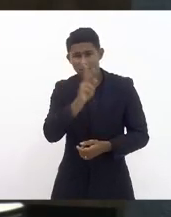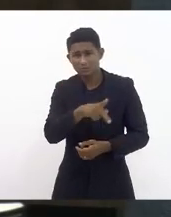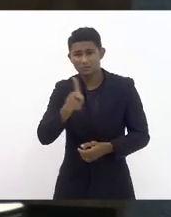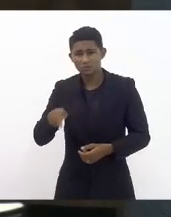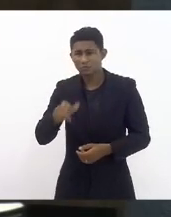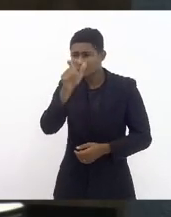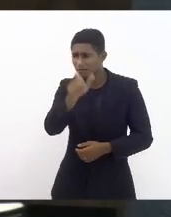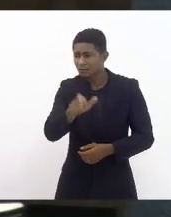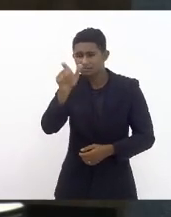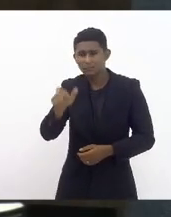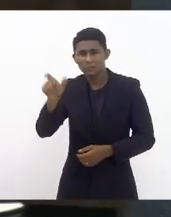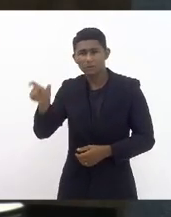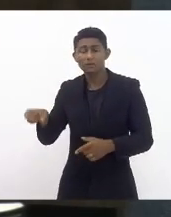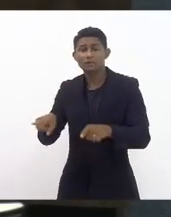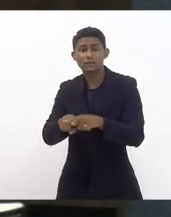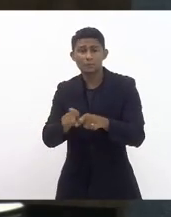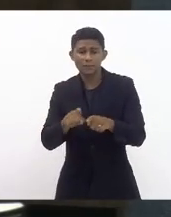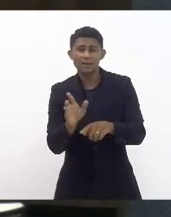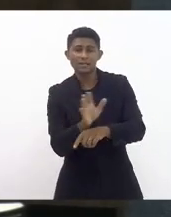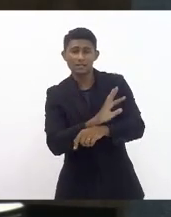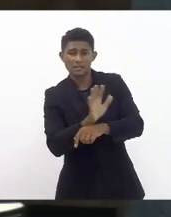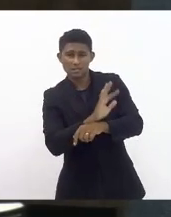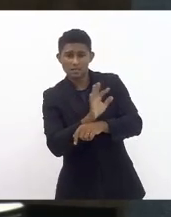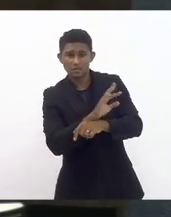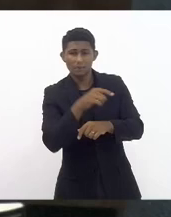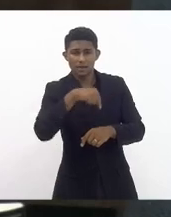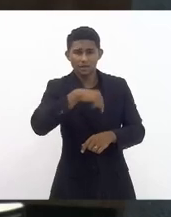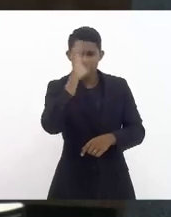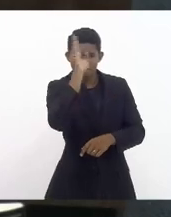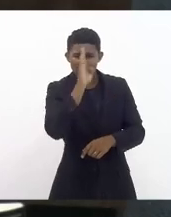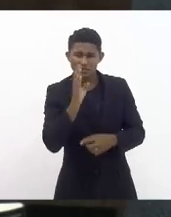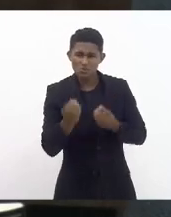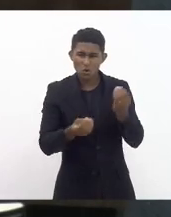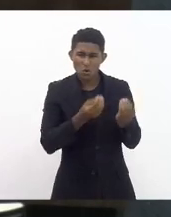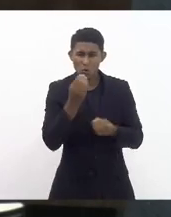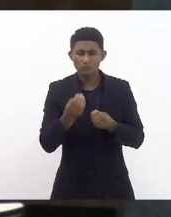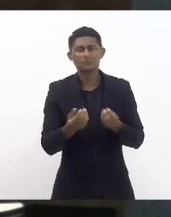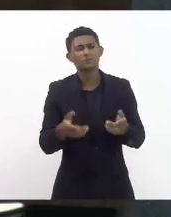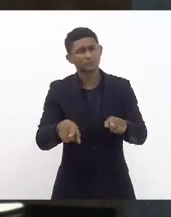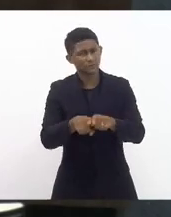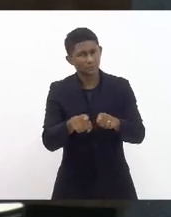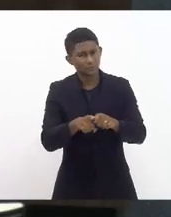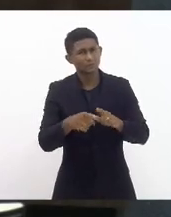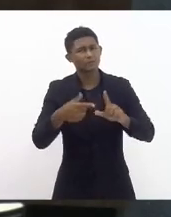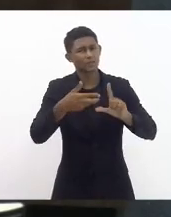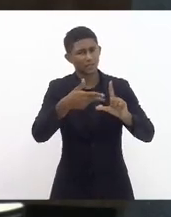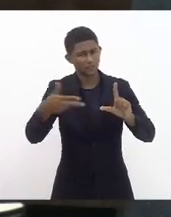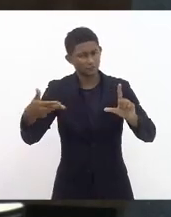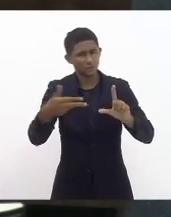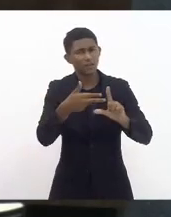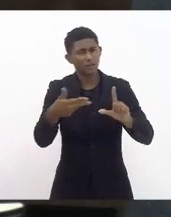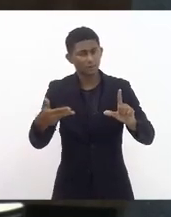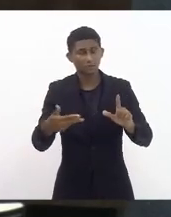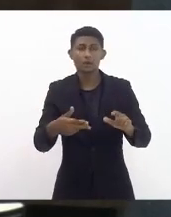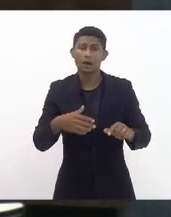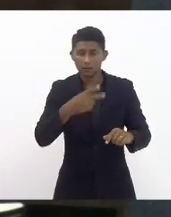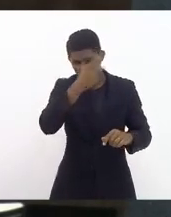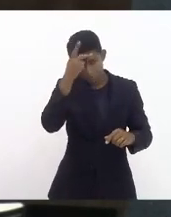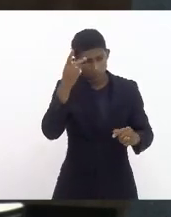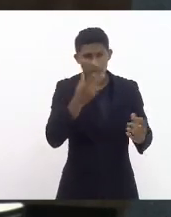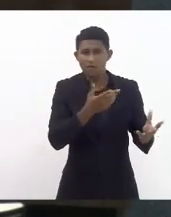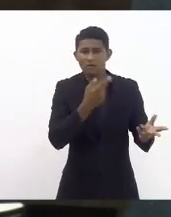e do nosso cinema brasileiro, meu repúdio. E a Netflix, aí tem a polêmica, isso aí já estava